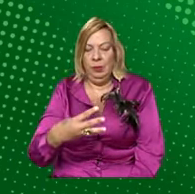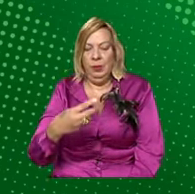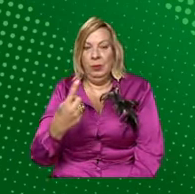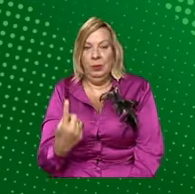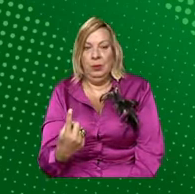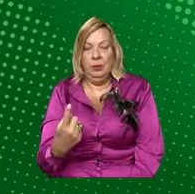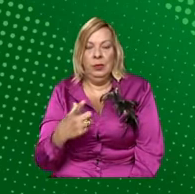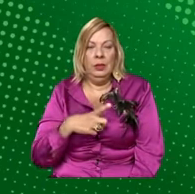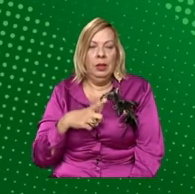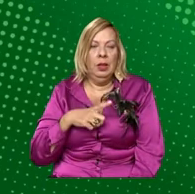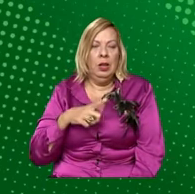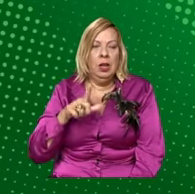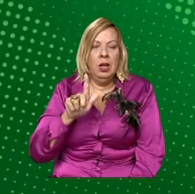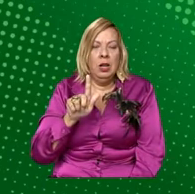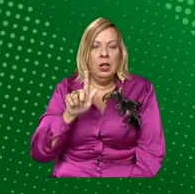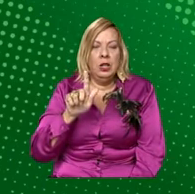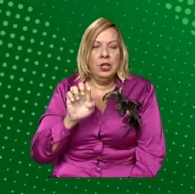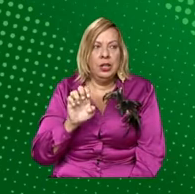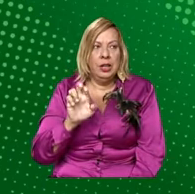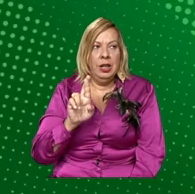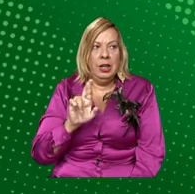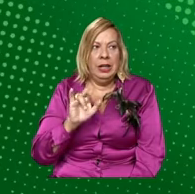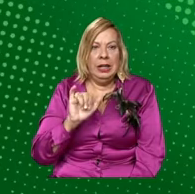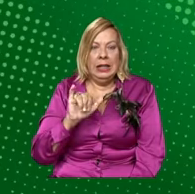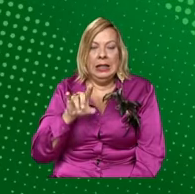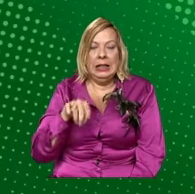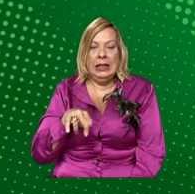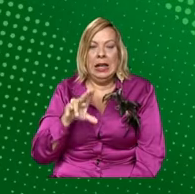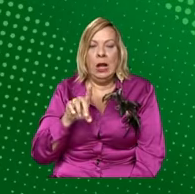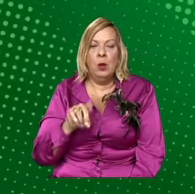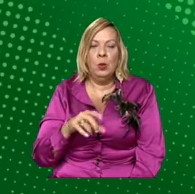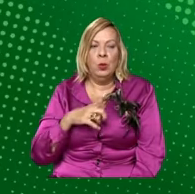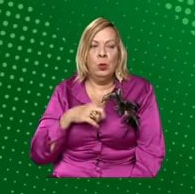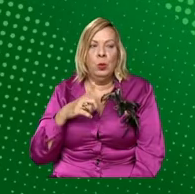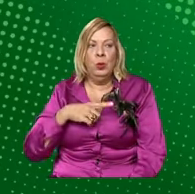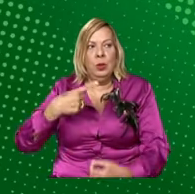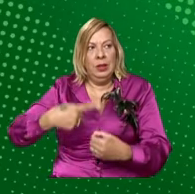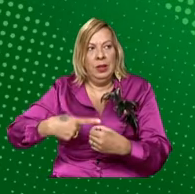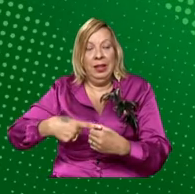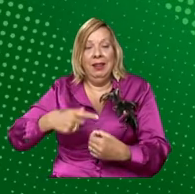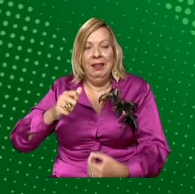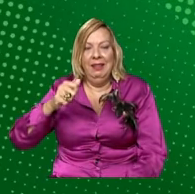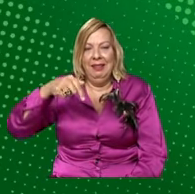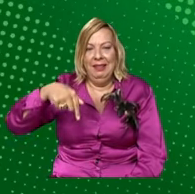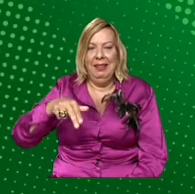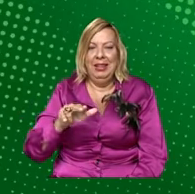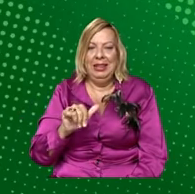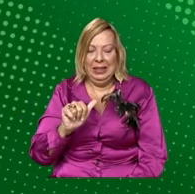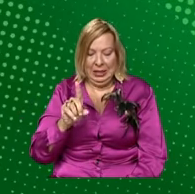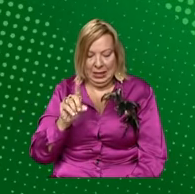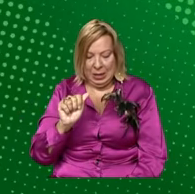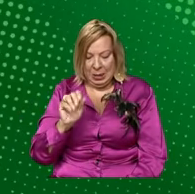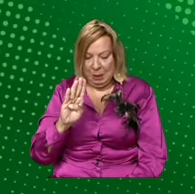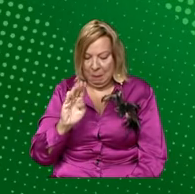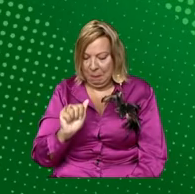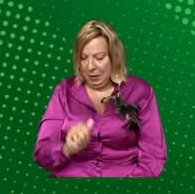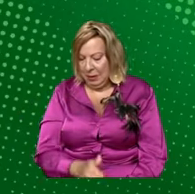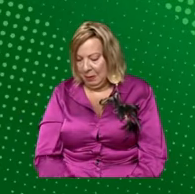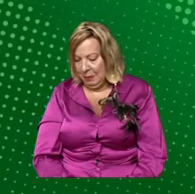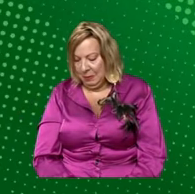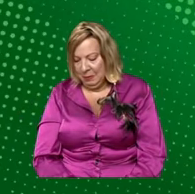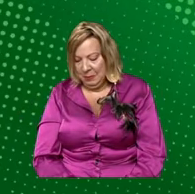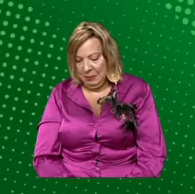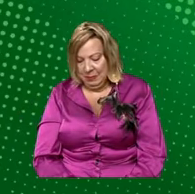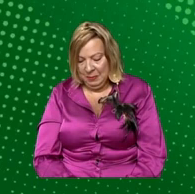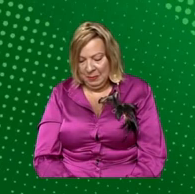1105341, Gerinaldo, de Aquidaban. Foi lá com a Sueli que ele adquiriu o Regional Aquidaban. Parabéns. Parabéns também para